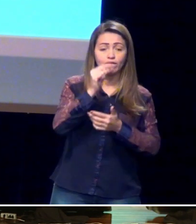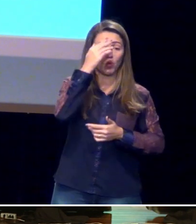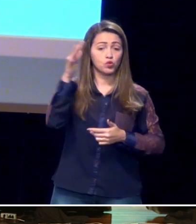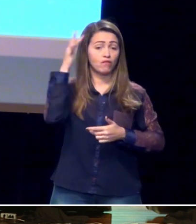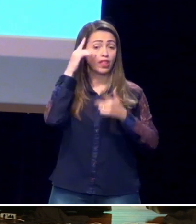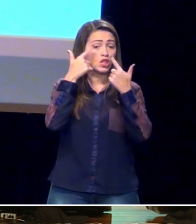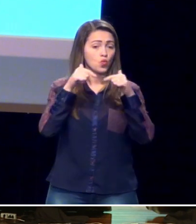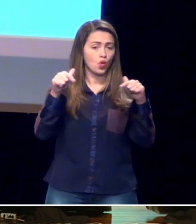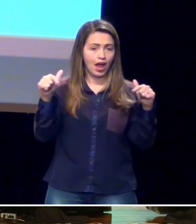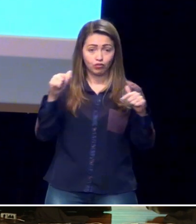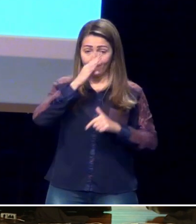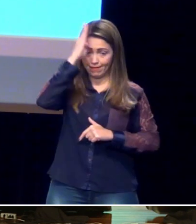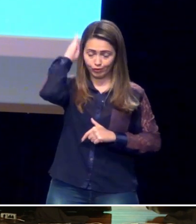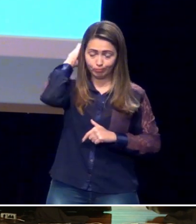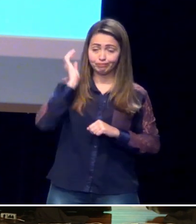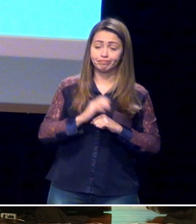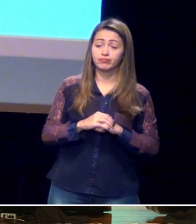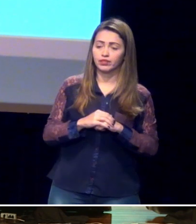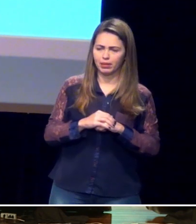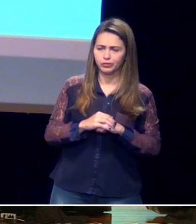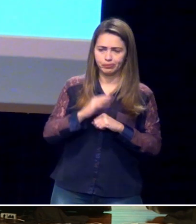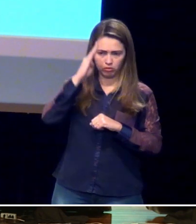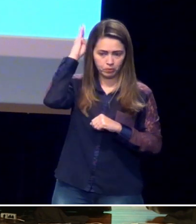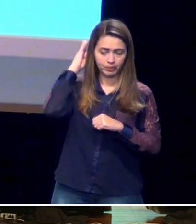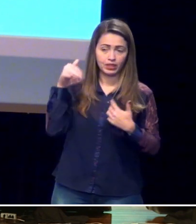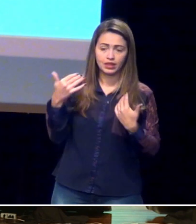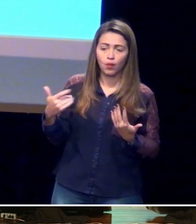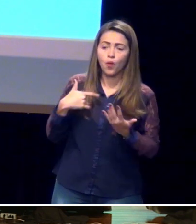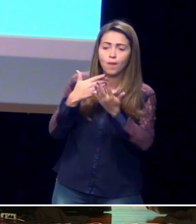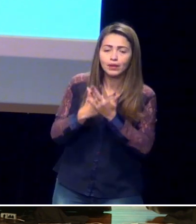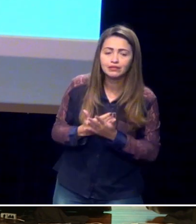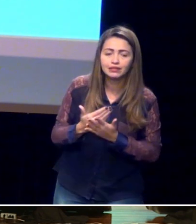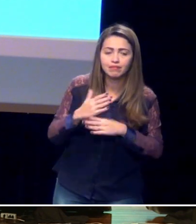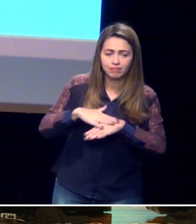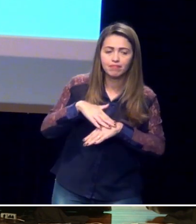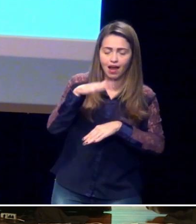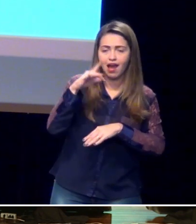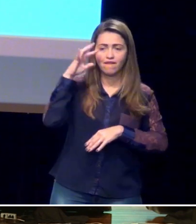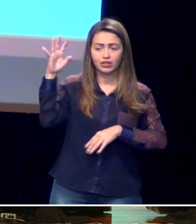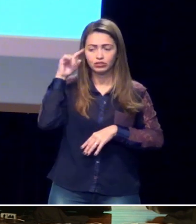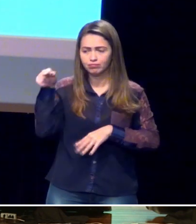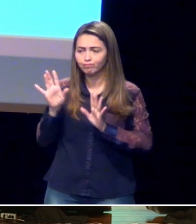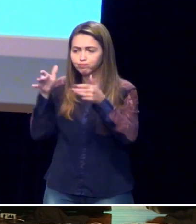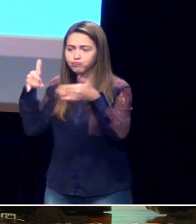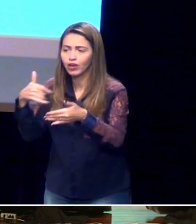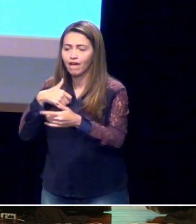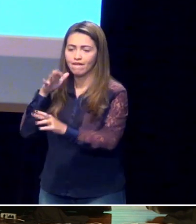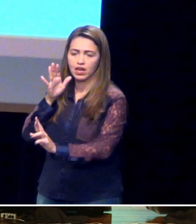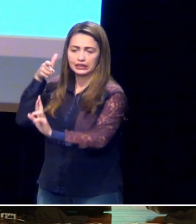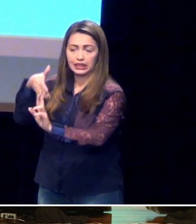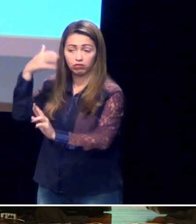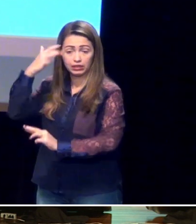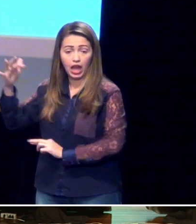da linguagem de Mikhail Bakhtin. E, desde então, eu não parei mais de tê-lo como meu referencial